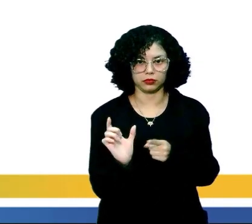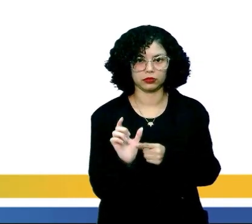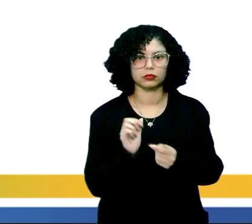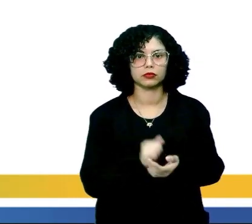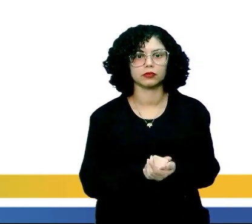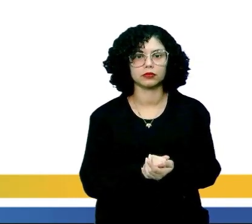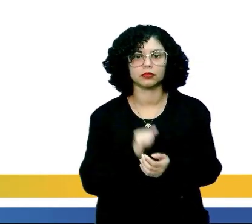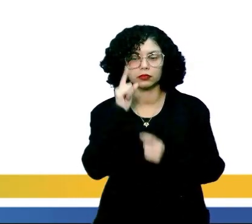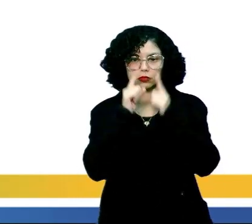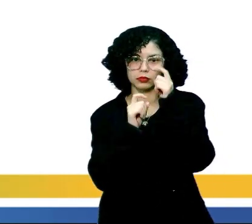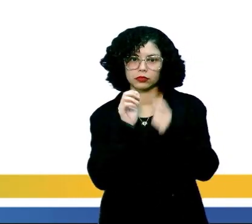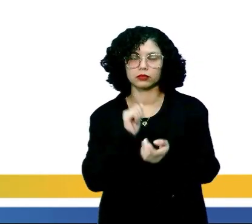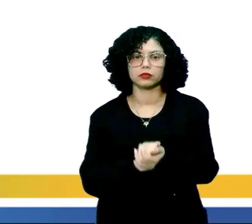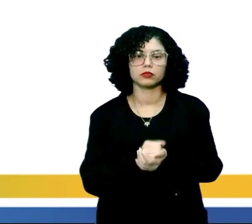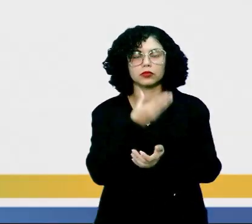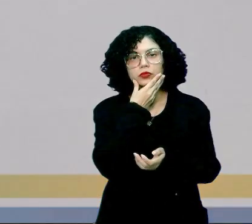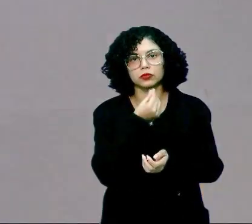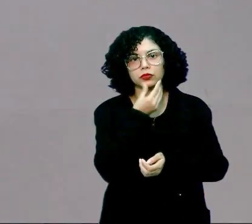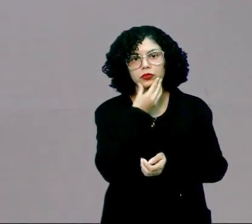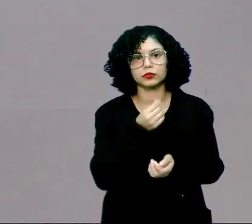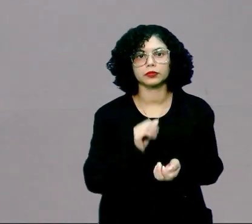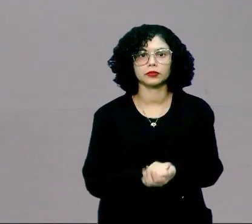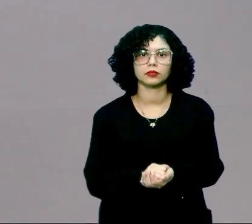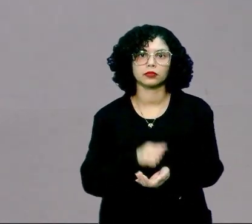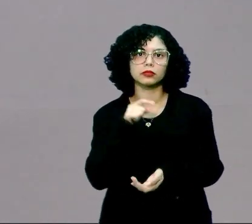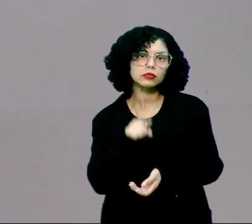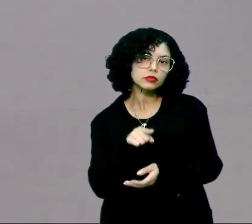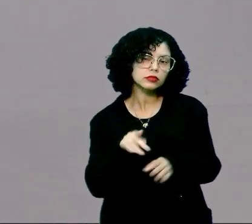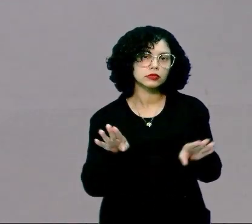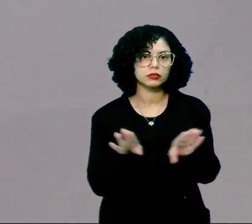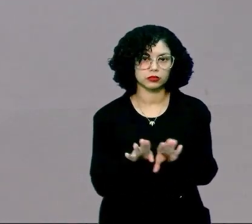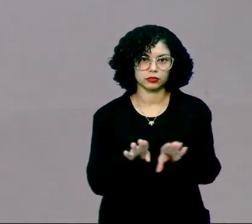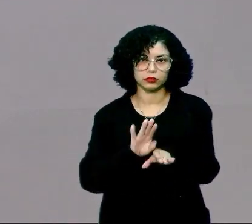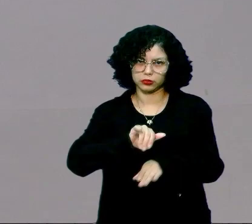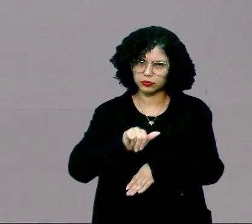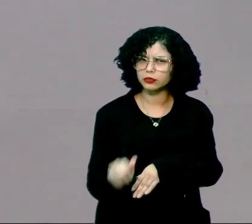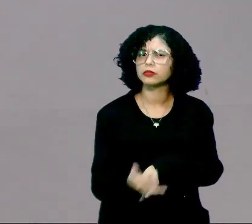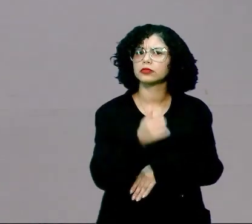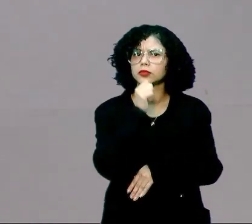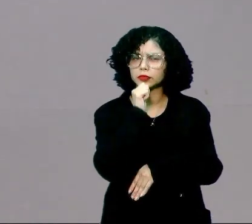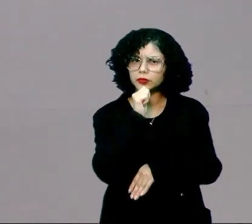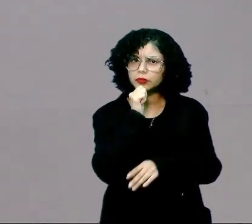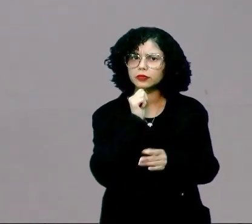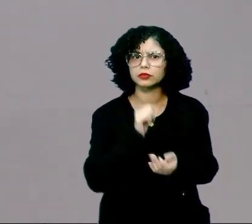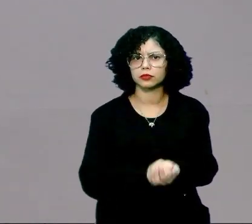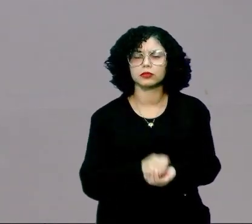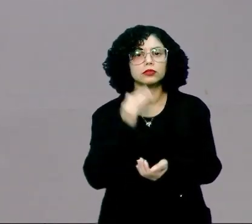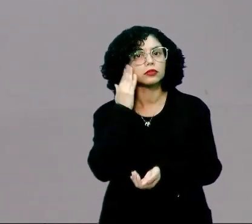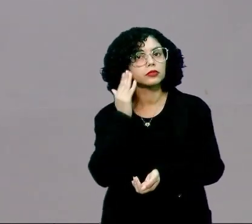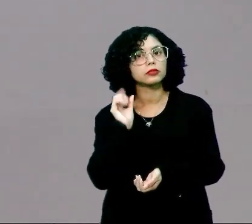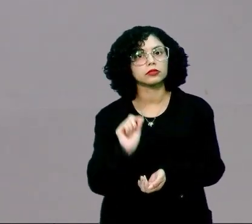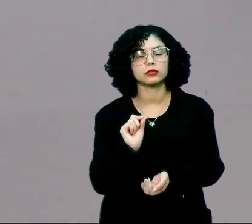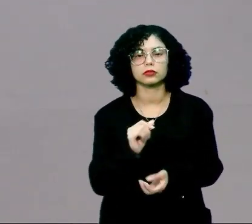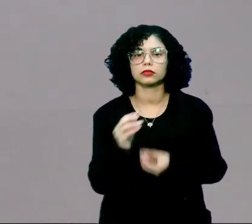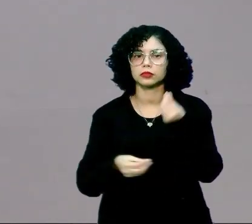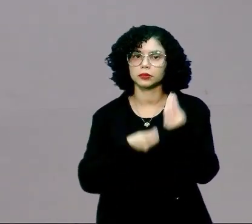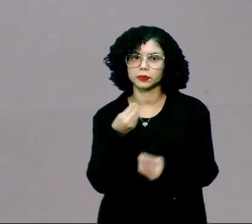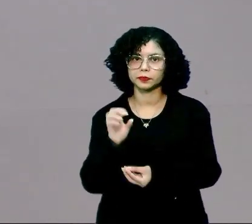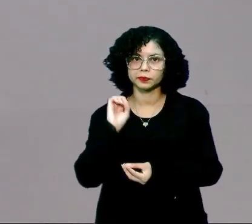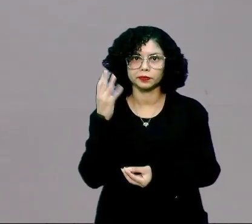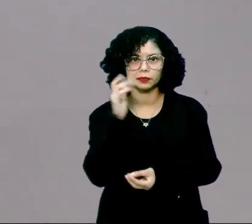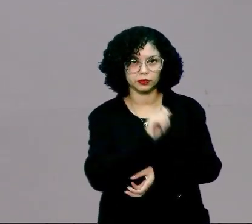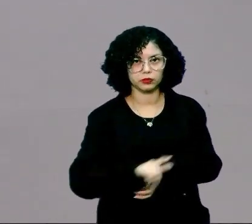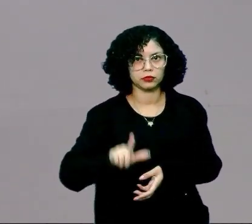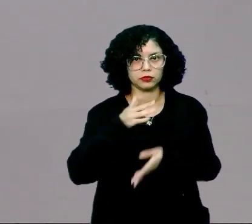a expressão do homem. Então, aqui eu aproveito para fazer um recorte para a gente entender como é que a